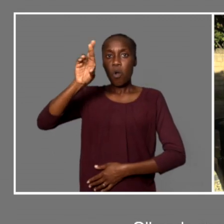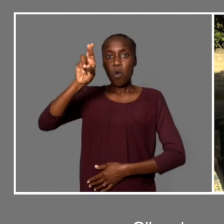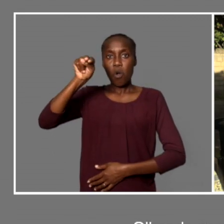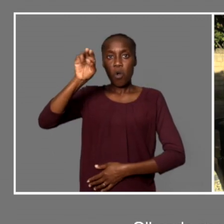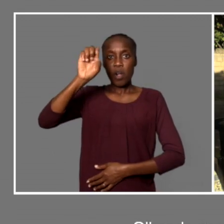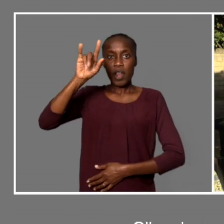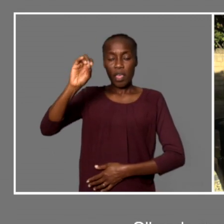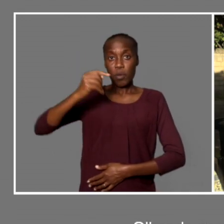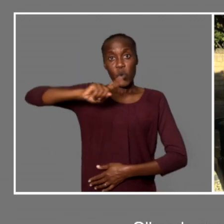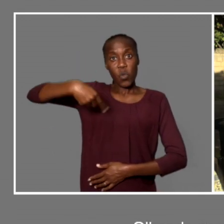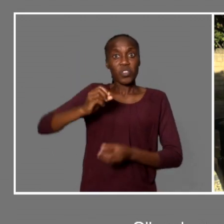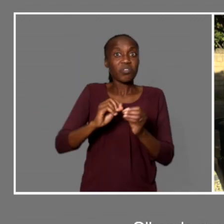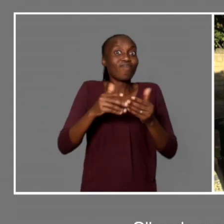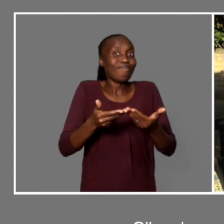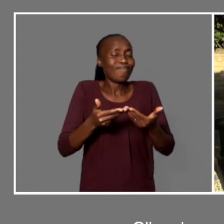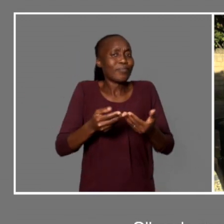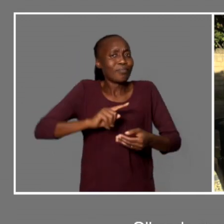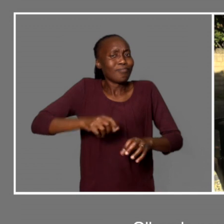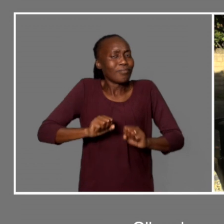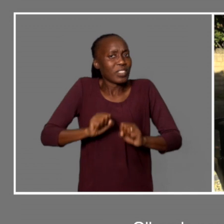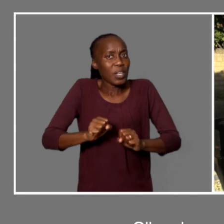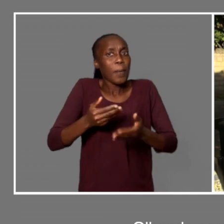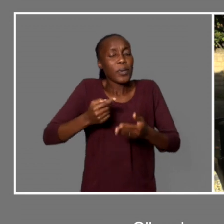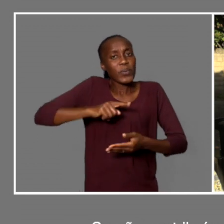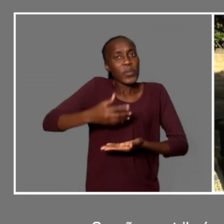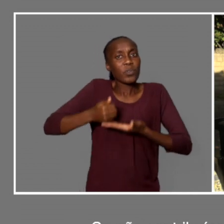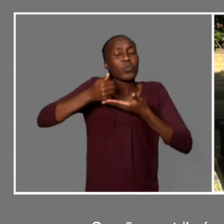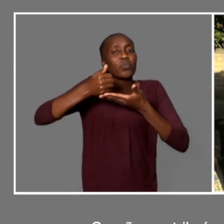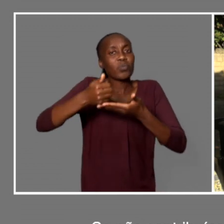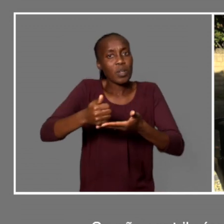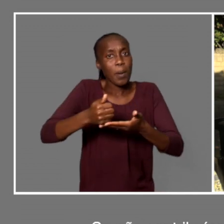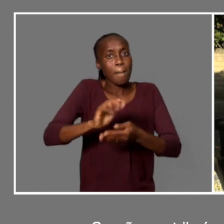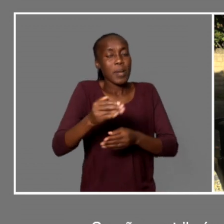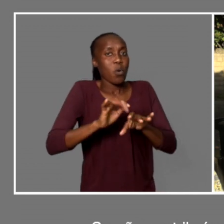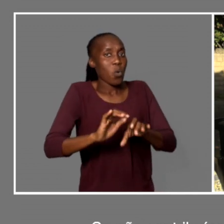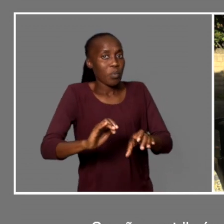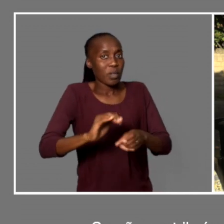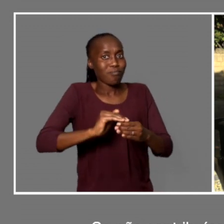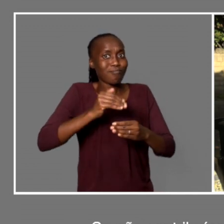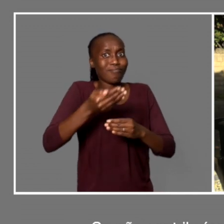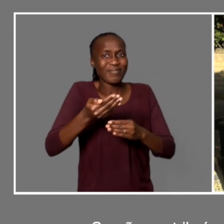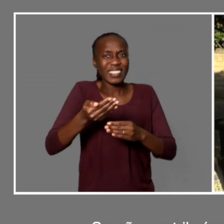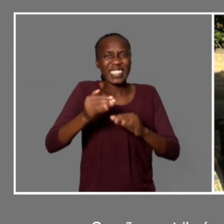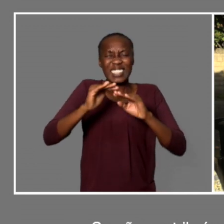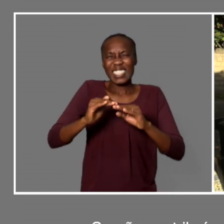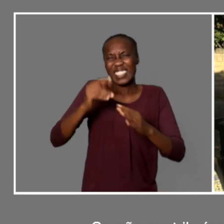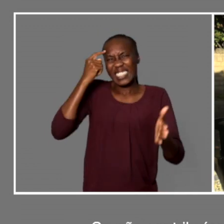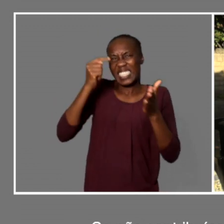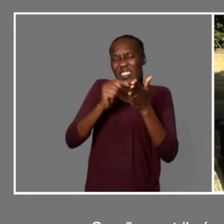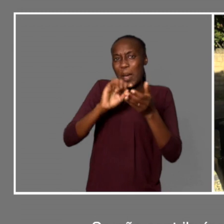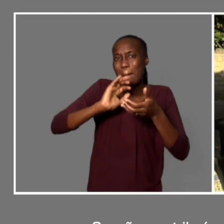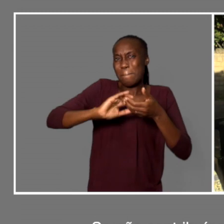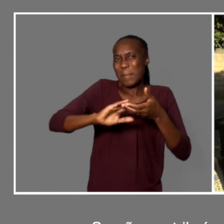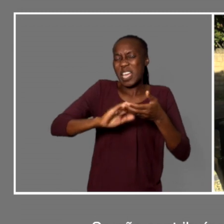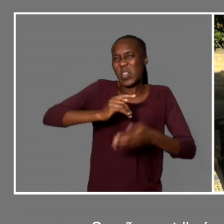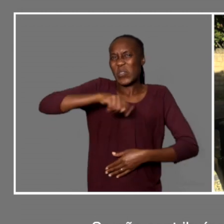caso do Cornélio, eu acho que não fizemos nada mais do que o nosso dever. Porque se não contribuíssemos para o computador do Cornélio, estaríamos